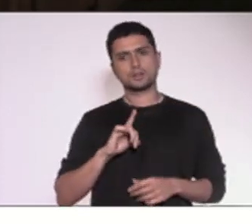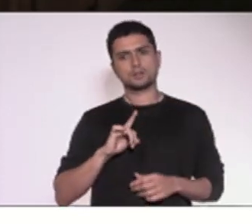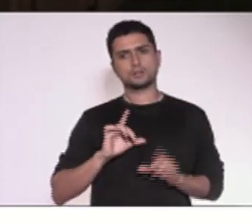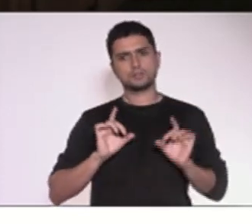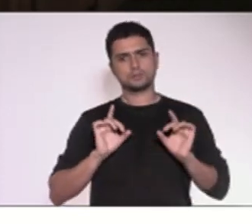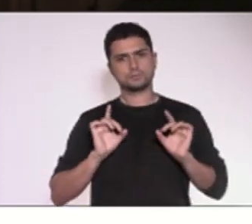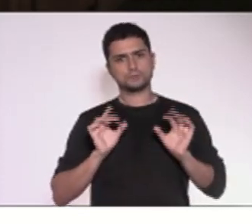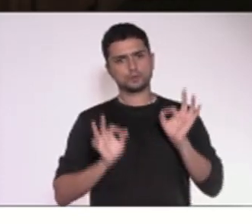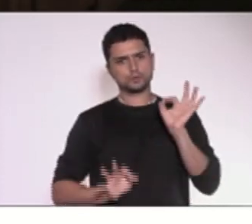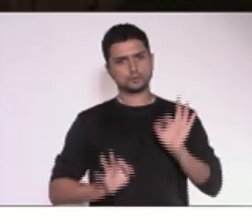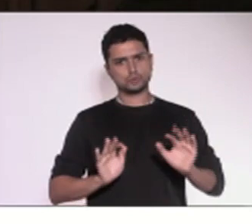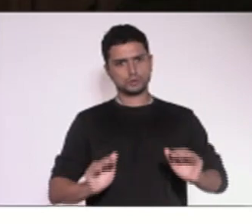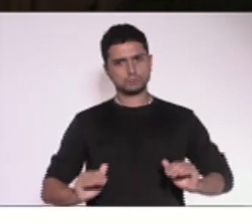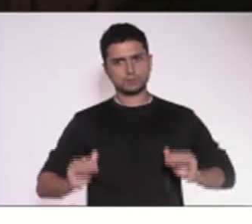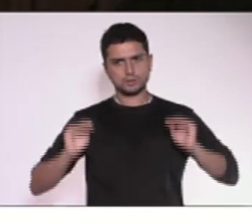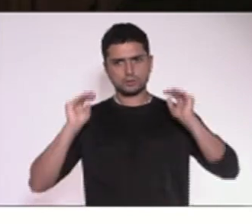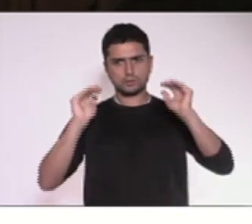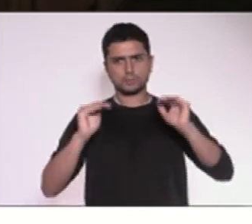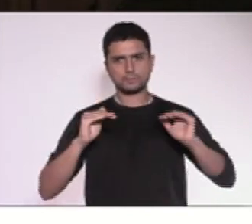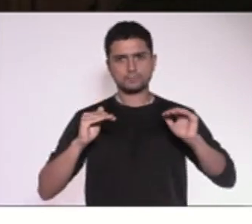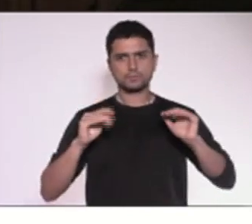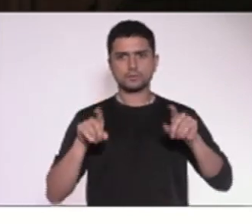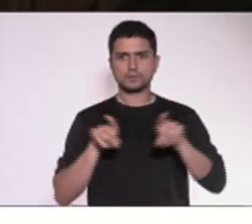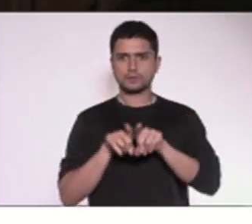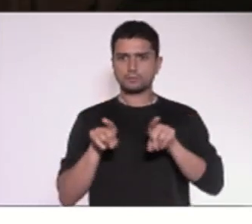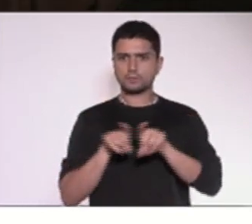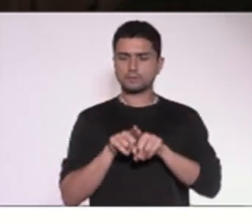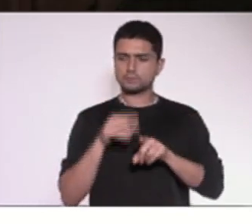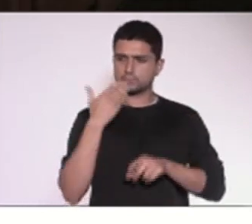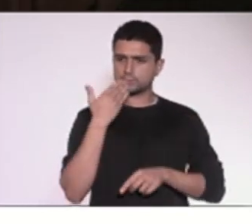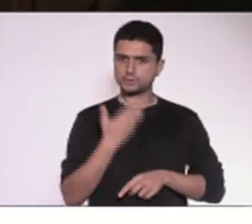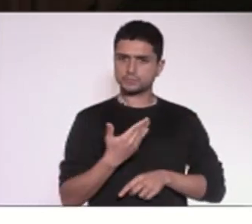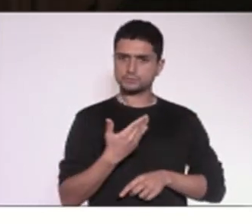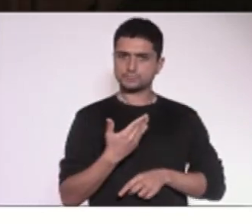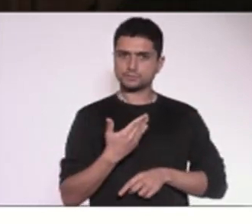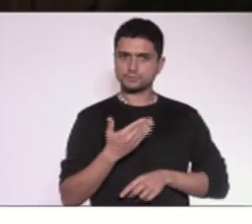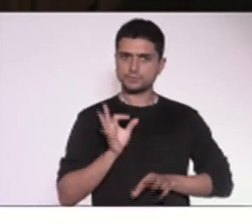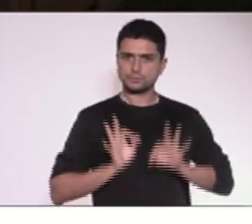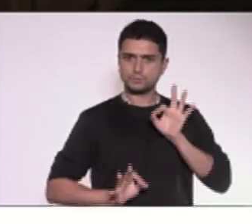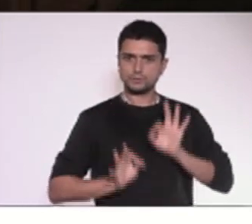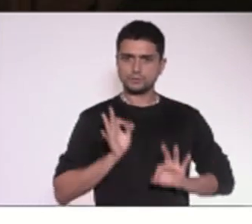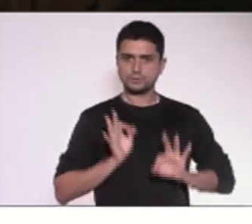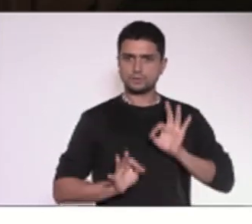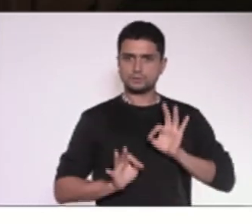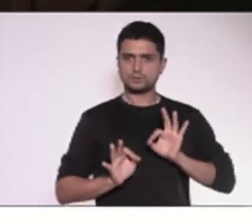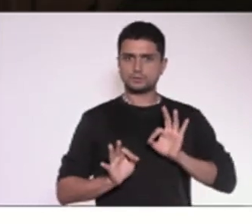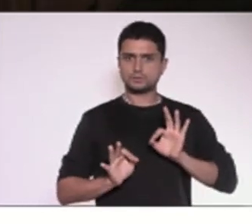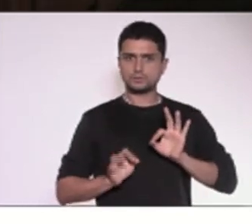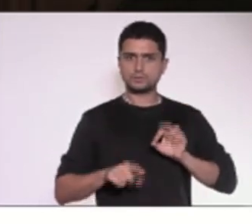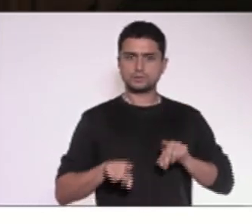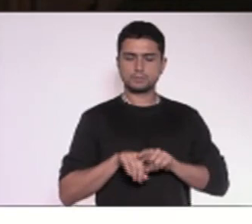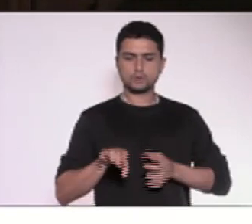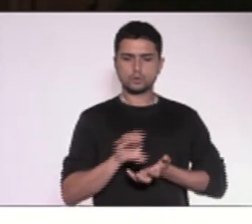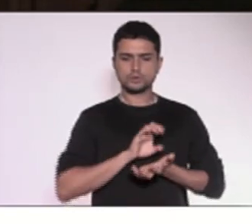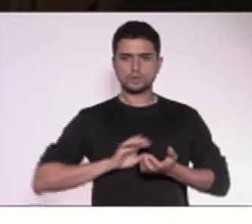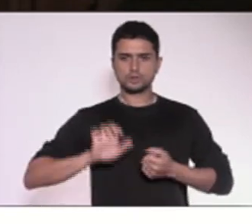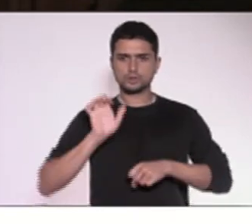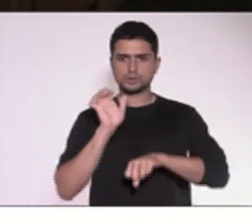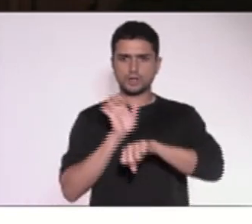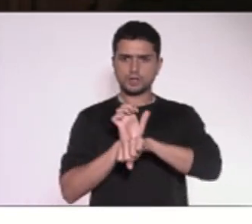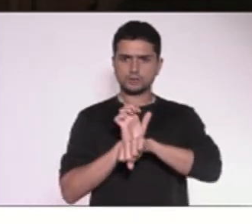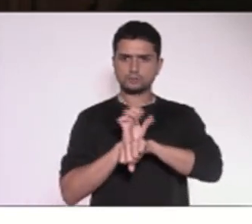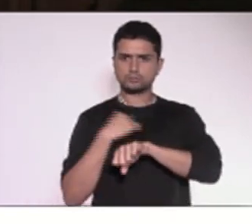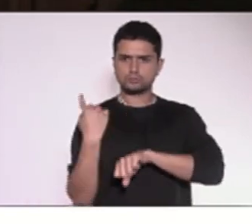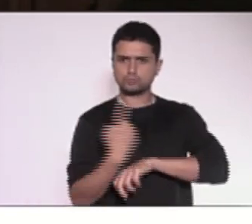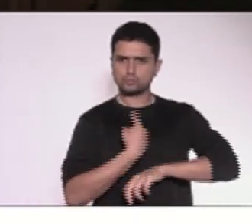ao Conselho de Segurança do Estado e ao Tribunal de Justiça que se irmanem nesta comissão. E